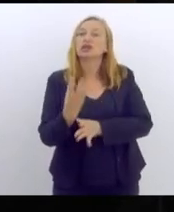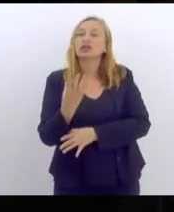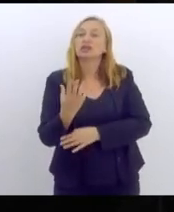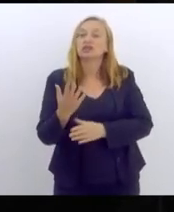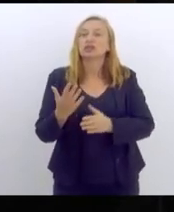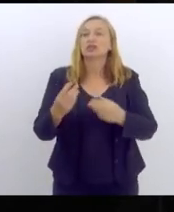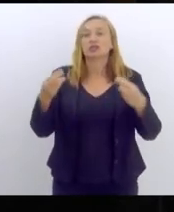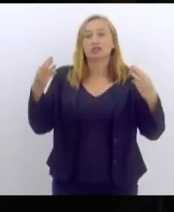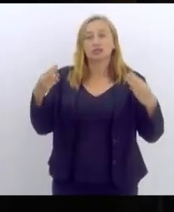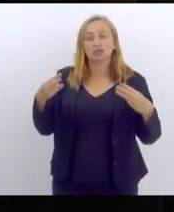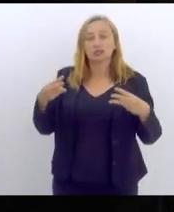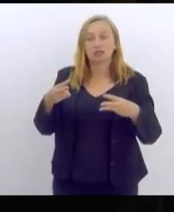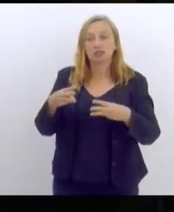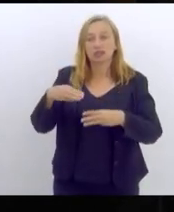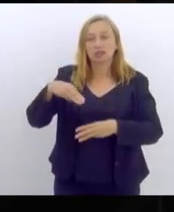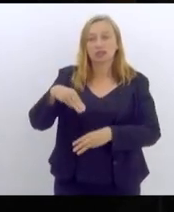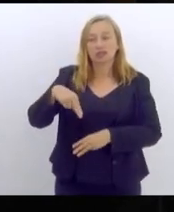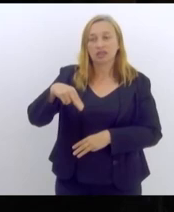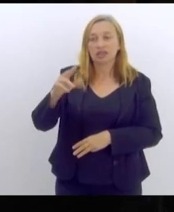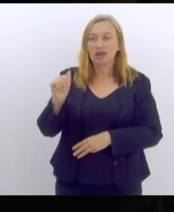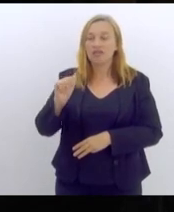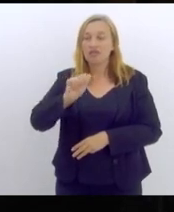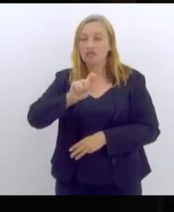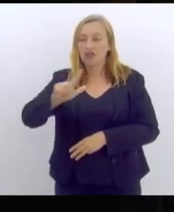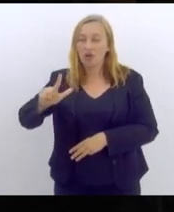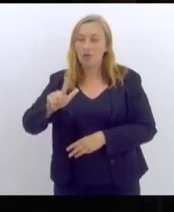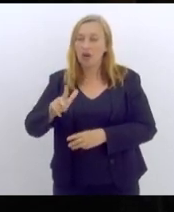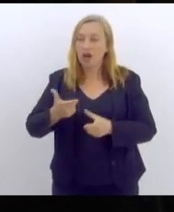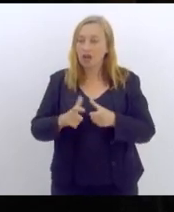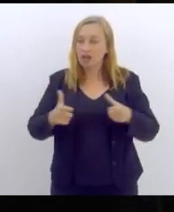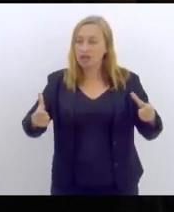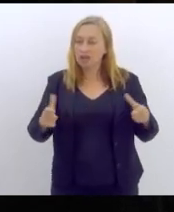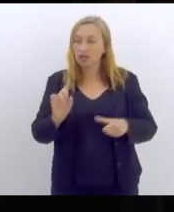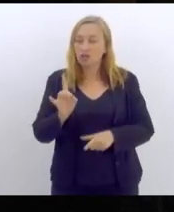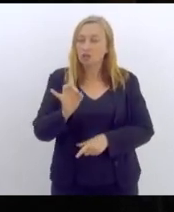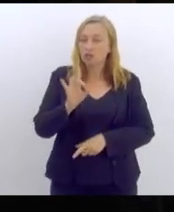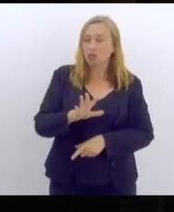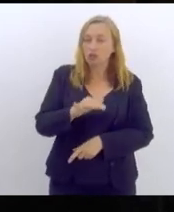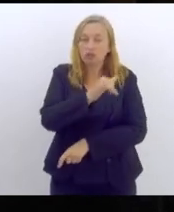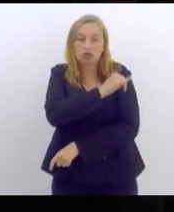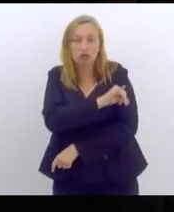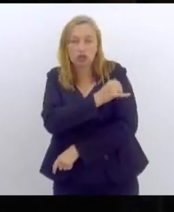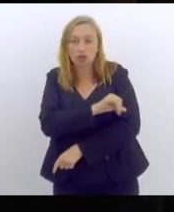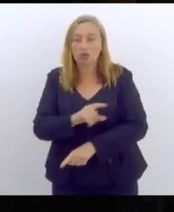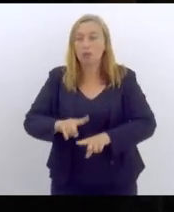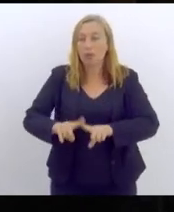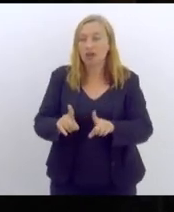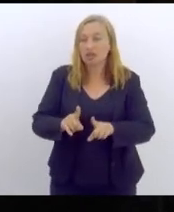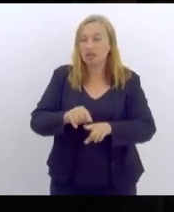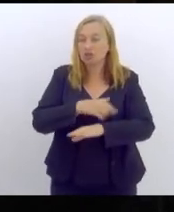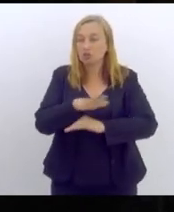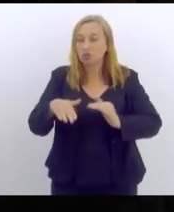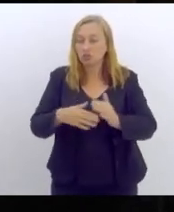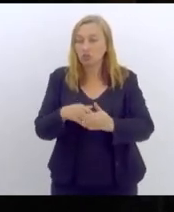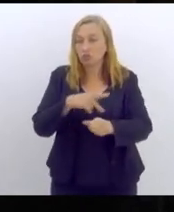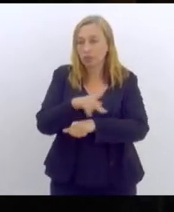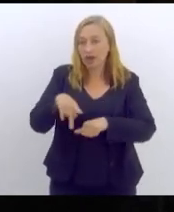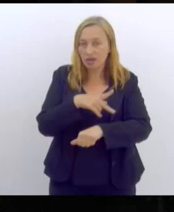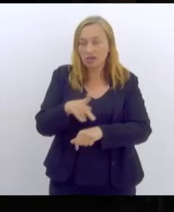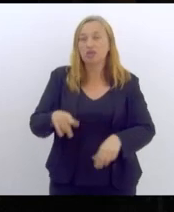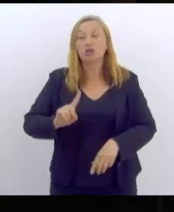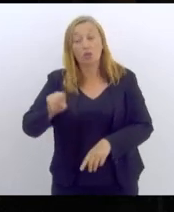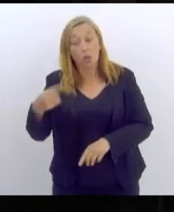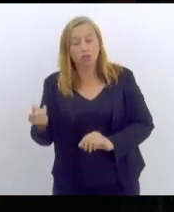naval a crescer, não só no estado do Rio, como também Brasil afora. A outra